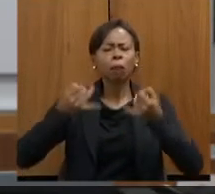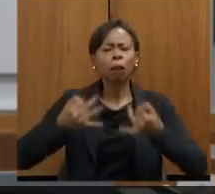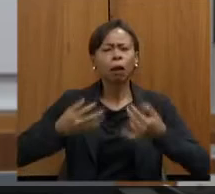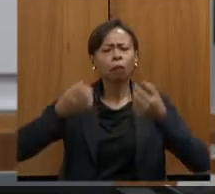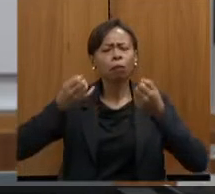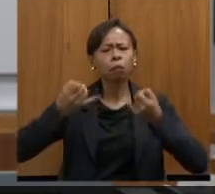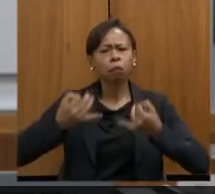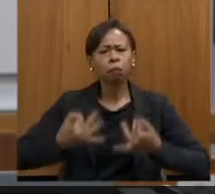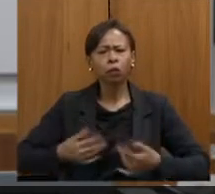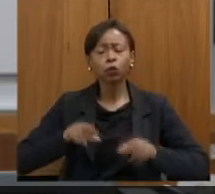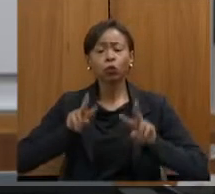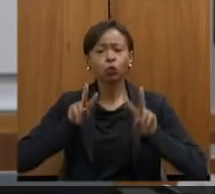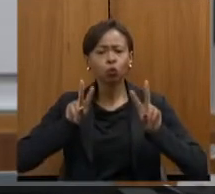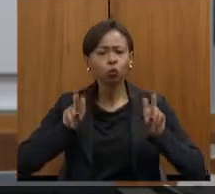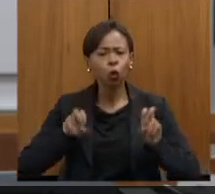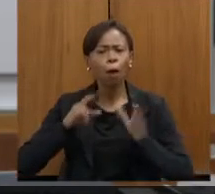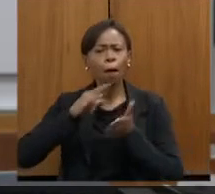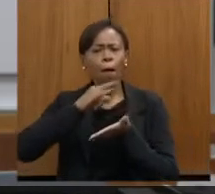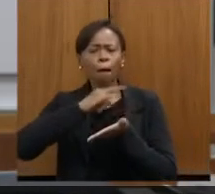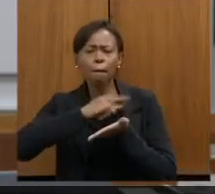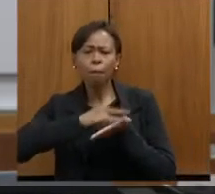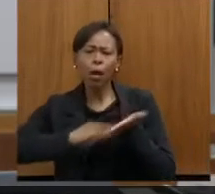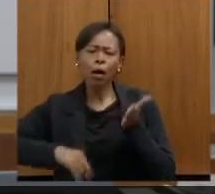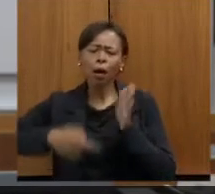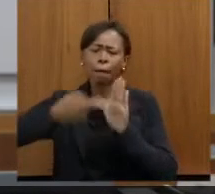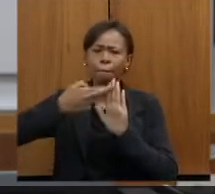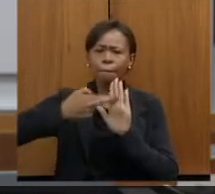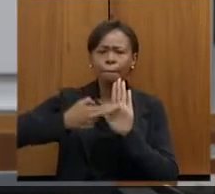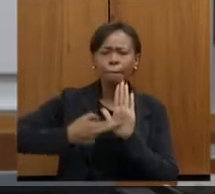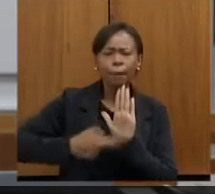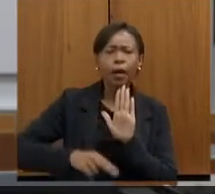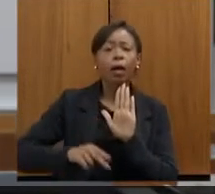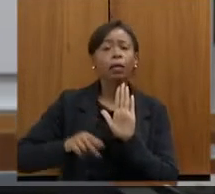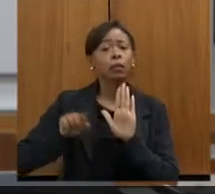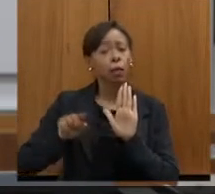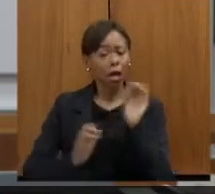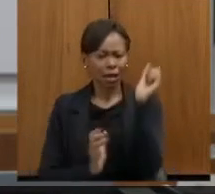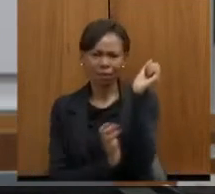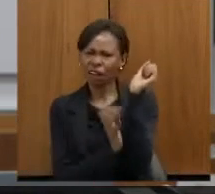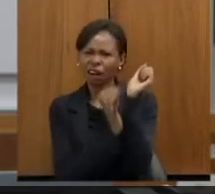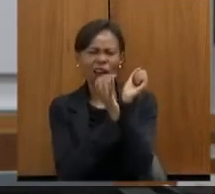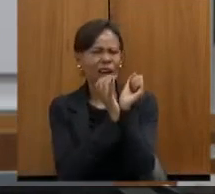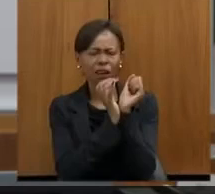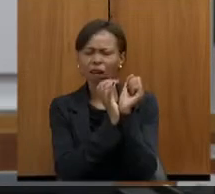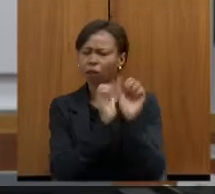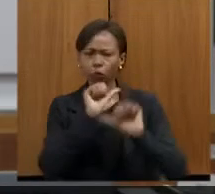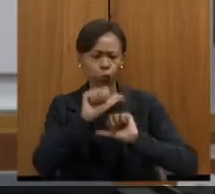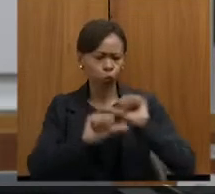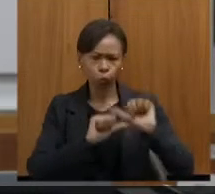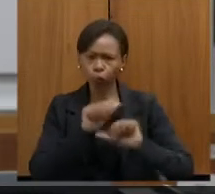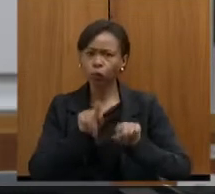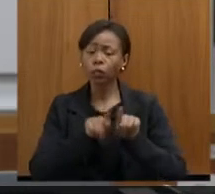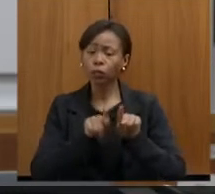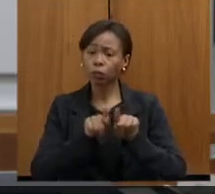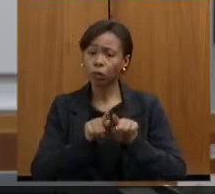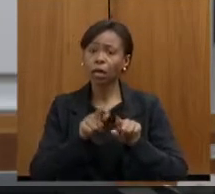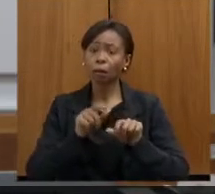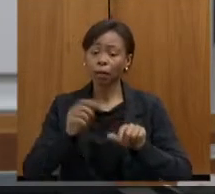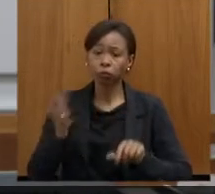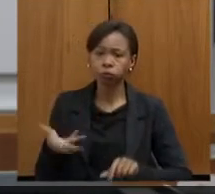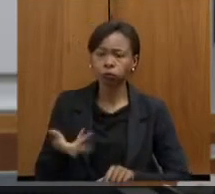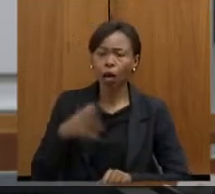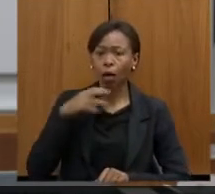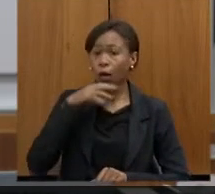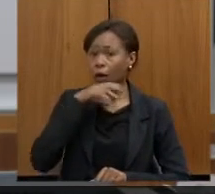e desburocratizar o processo para que isso aconteça com mais eficiência, mais